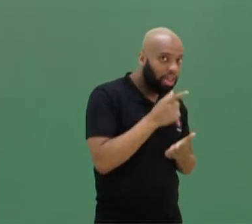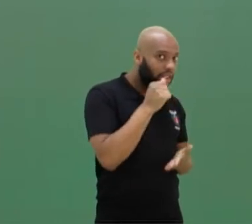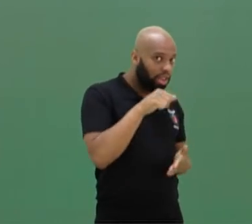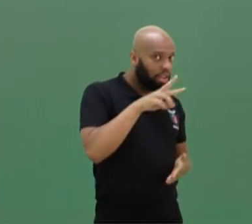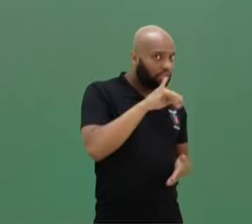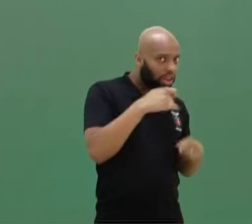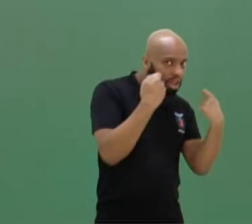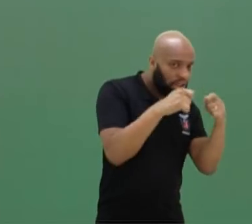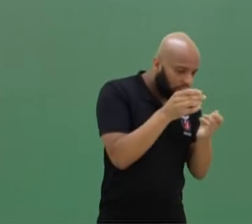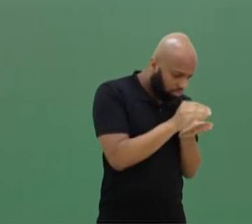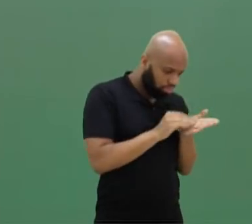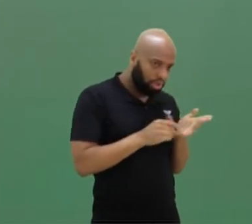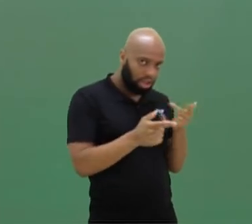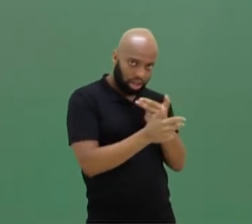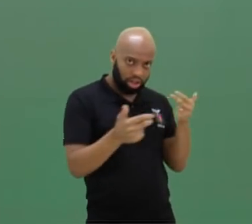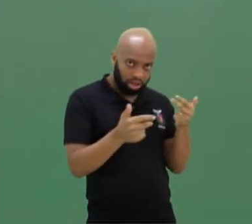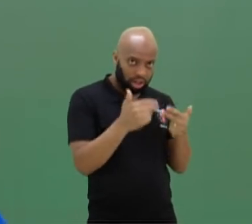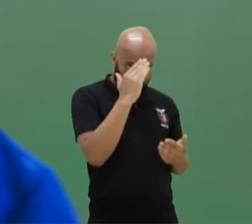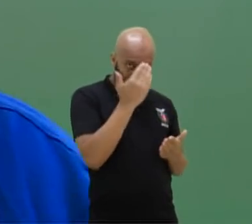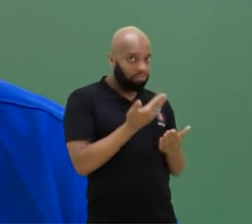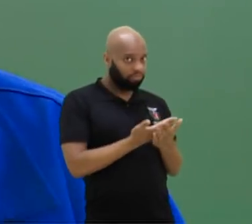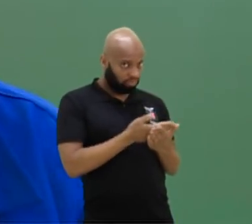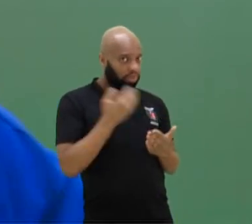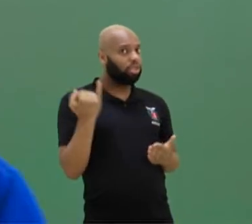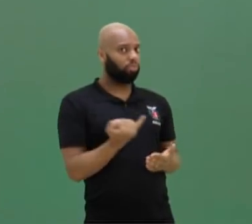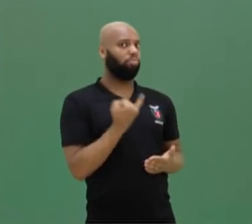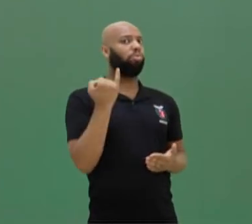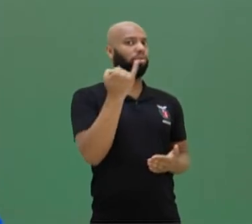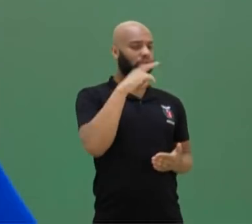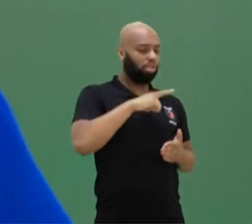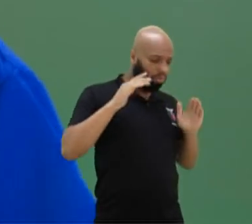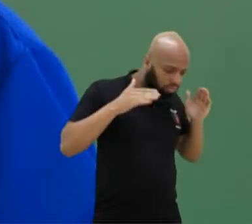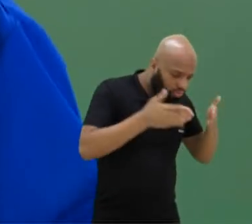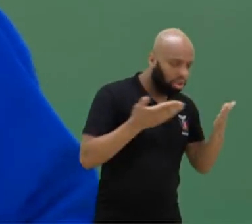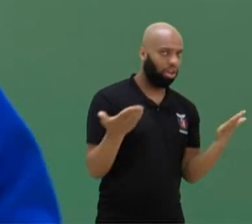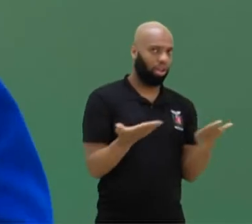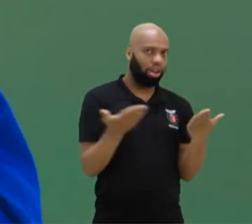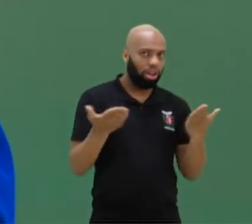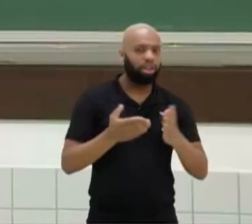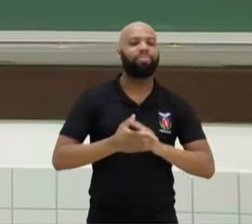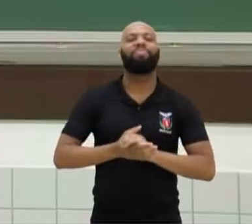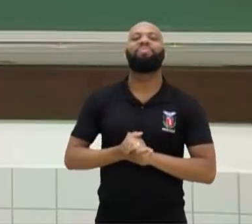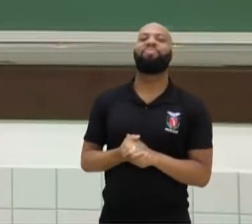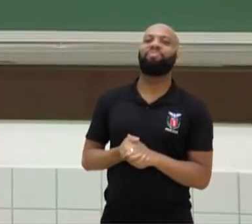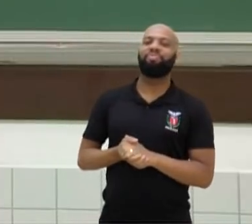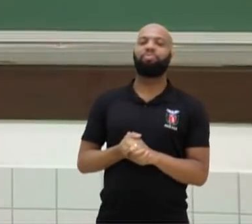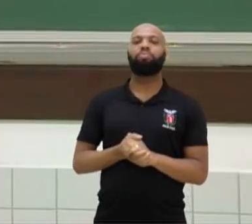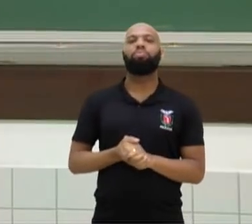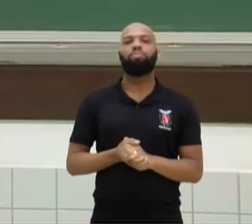vai precisar registrar coisas. Acredite, importante você ter a concentração agora. Vamos lá.